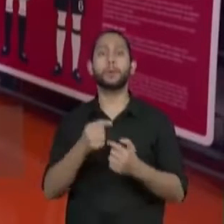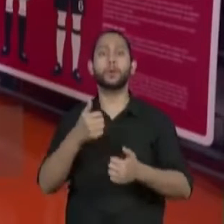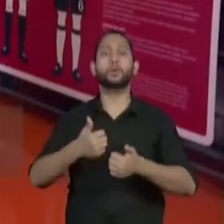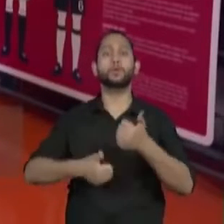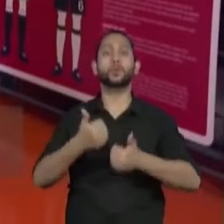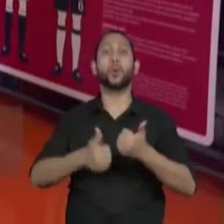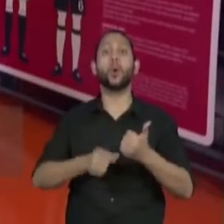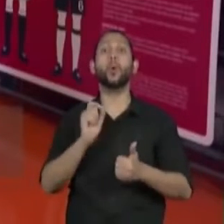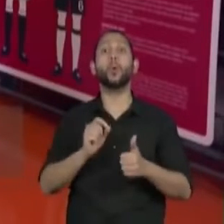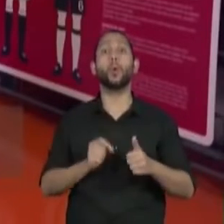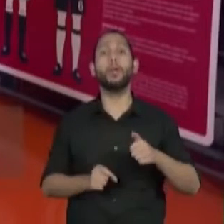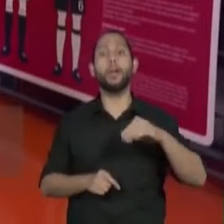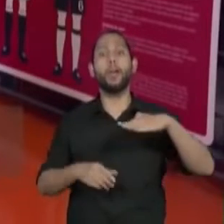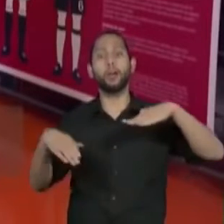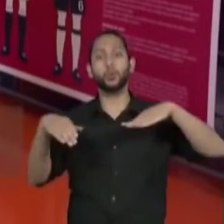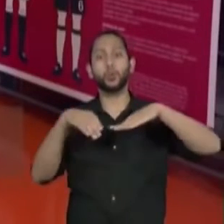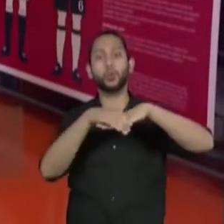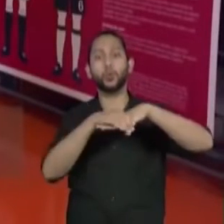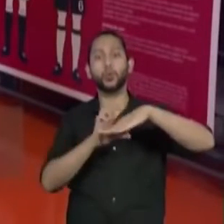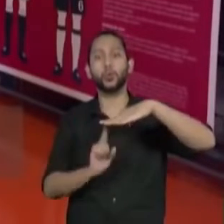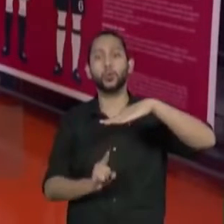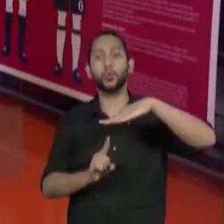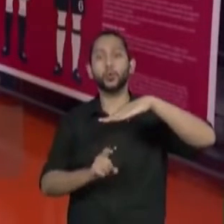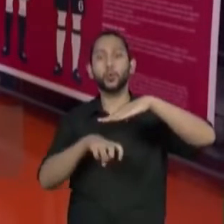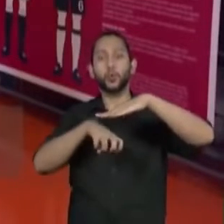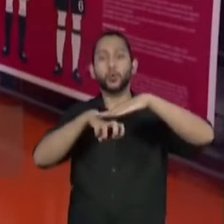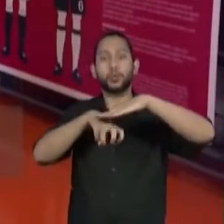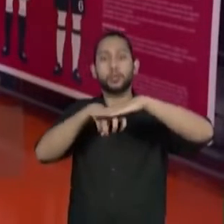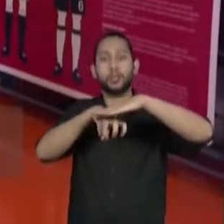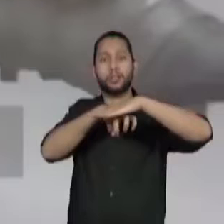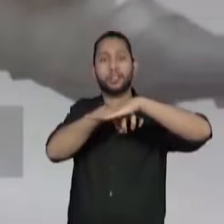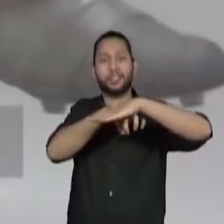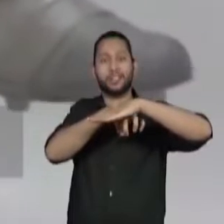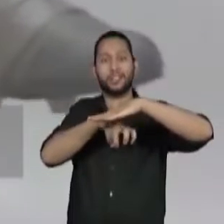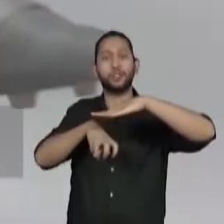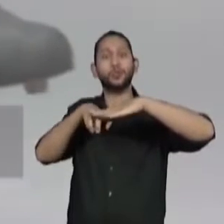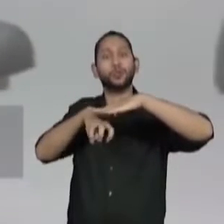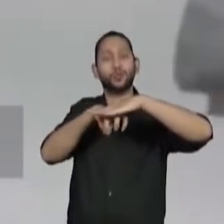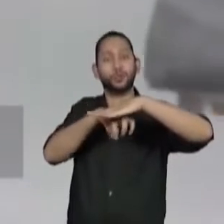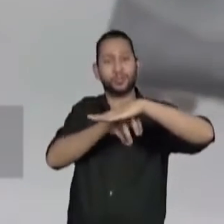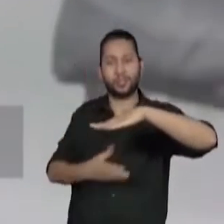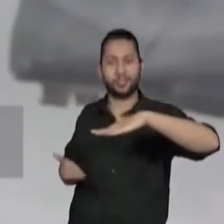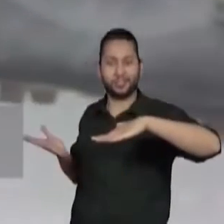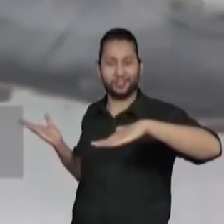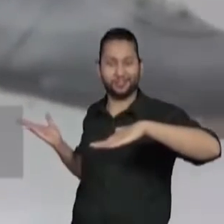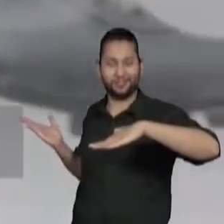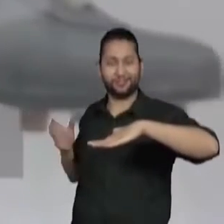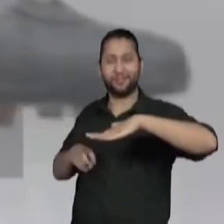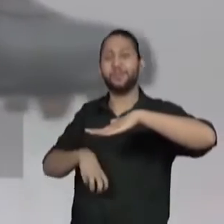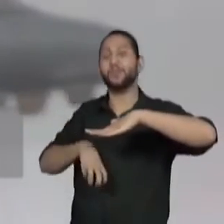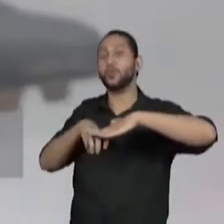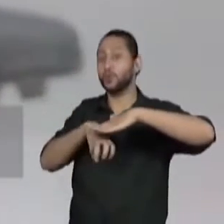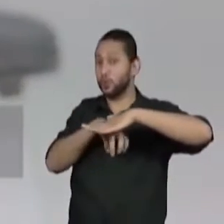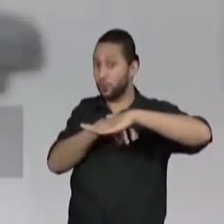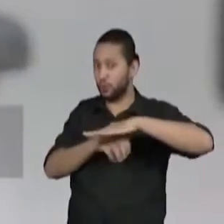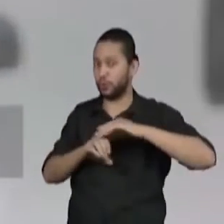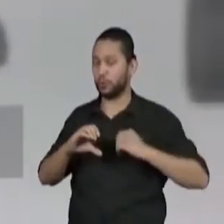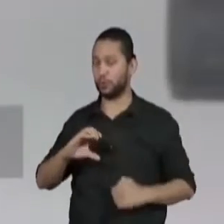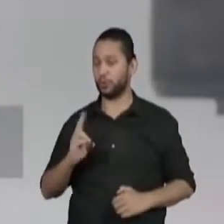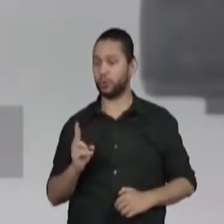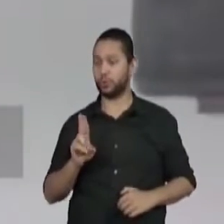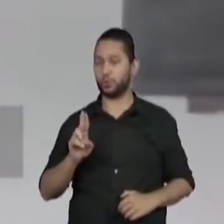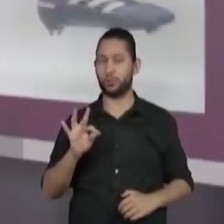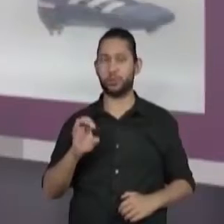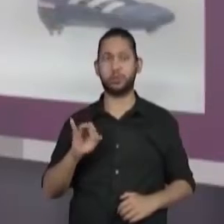futebol, que é a chuteira. Isso, que faz parte ali da regra dos equipamentos dos jogadores, a regra número 4. E Isso.